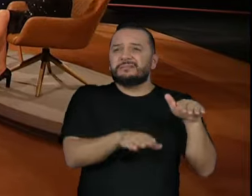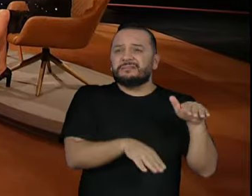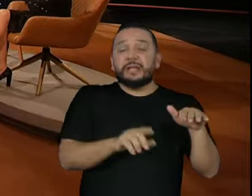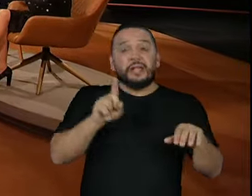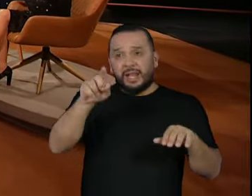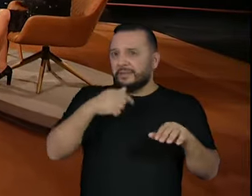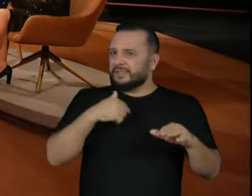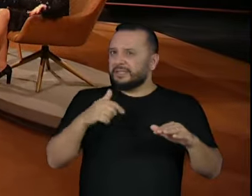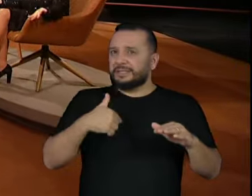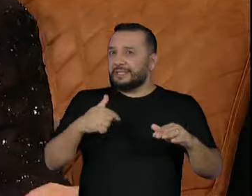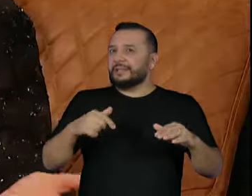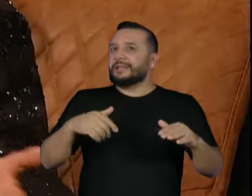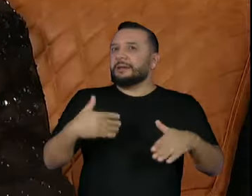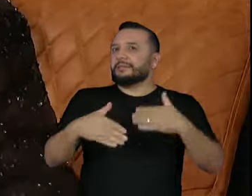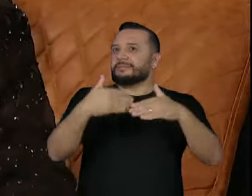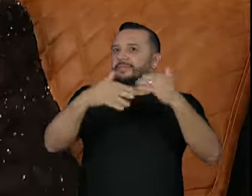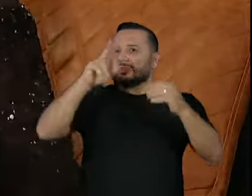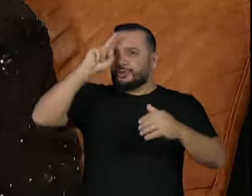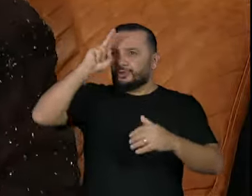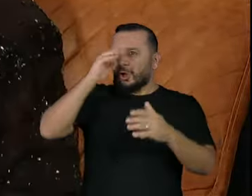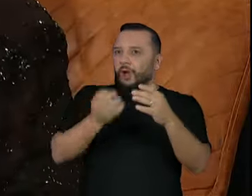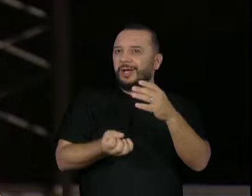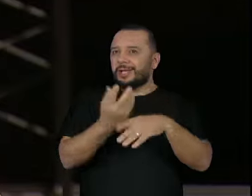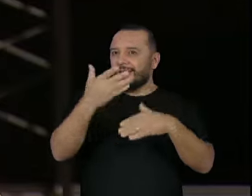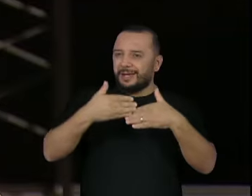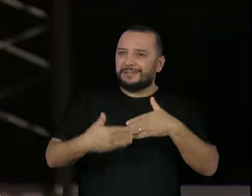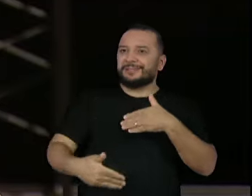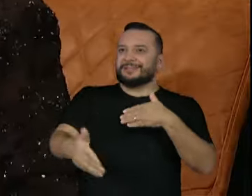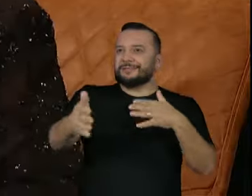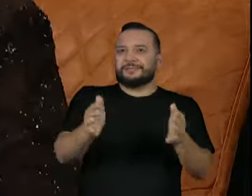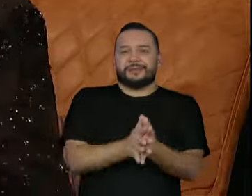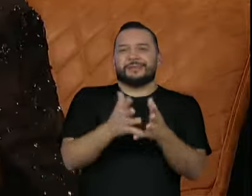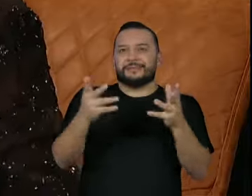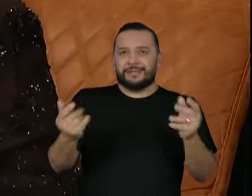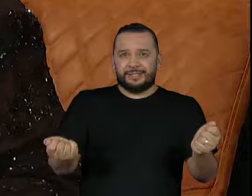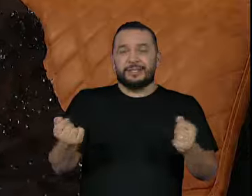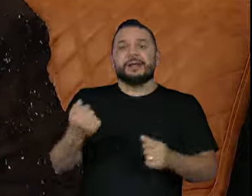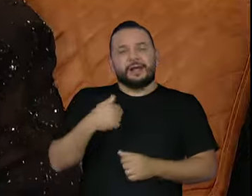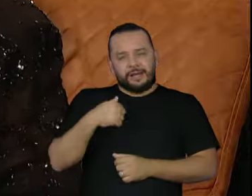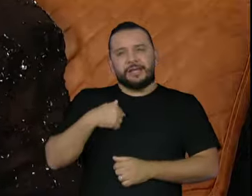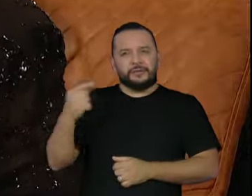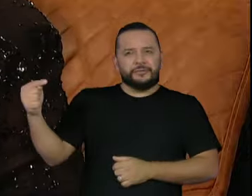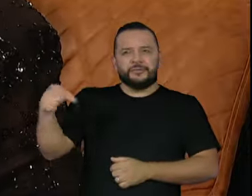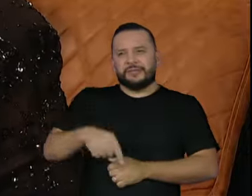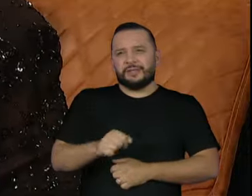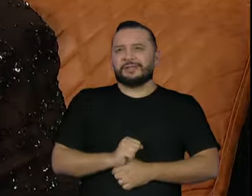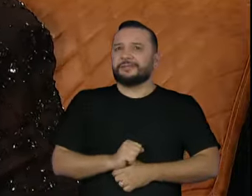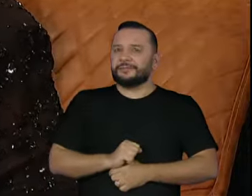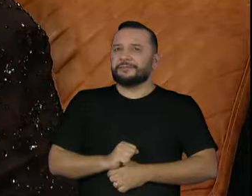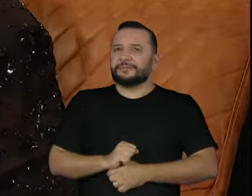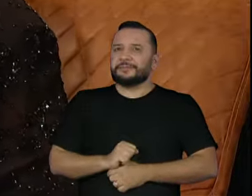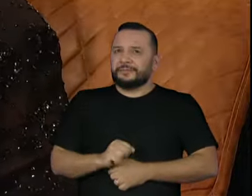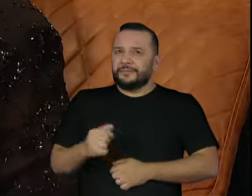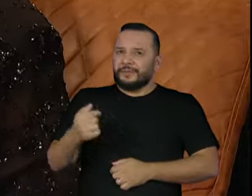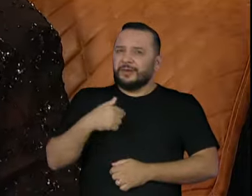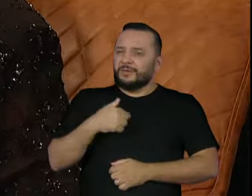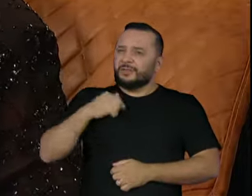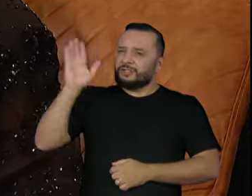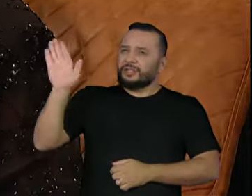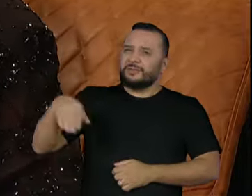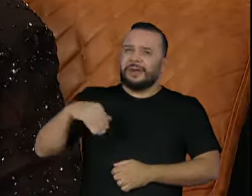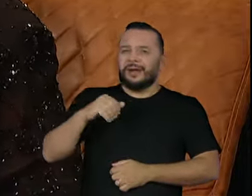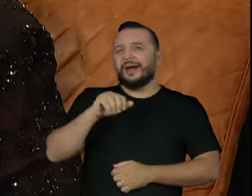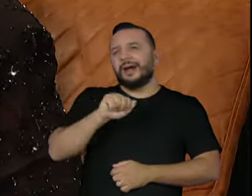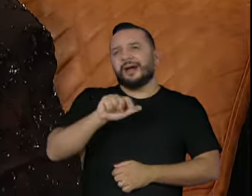você vai criar uma história, que maravilha, né? E a Laíde veio com você. E aí, quando eu estava aqui, né, eu falei assim, eu vou chamar a